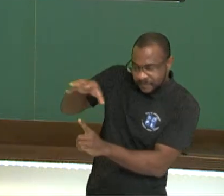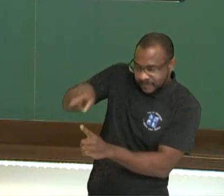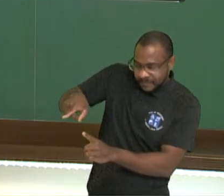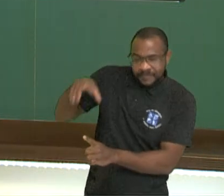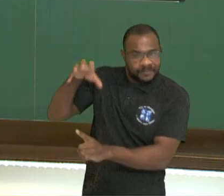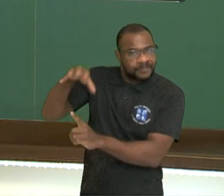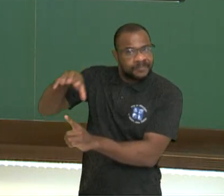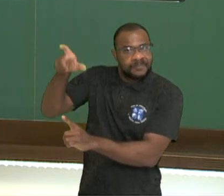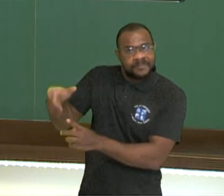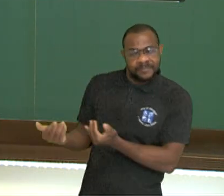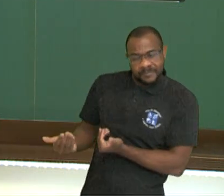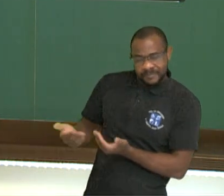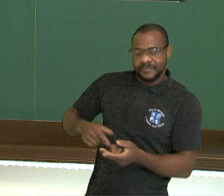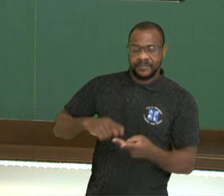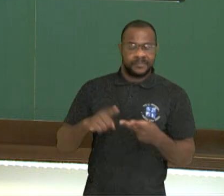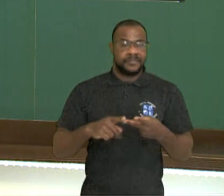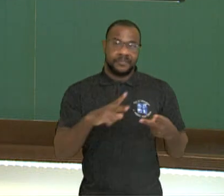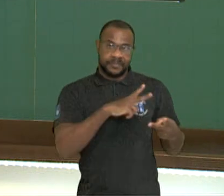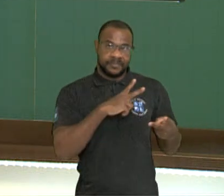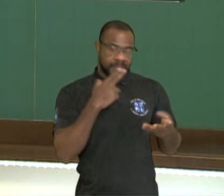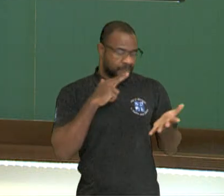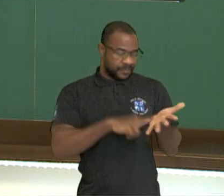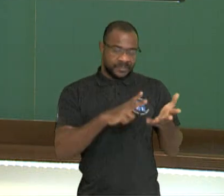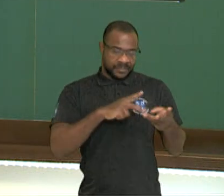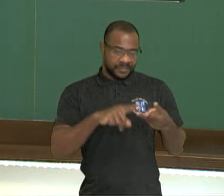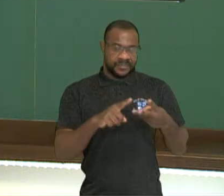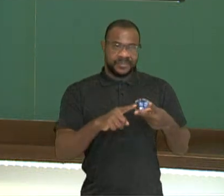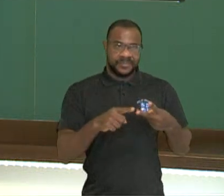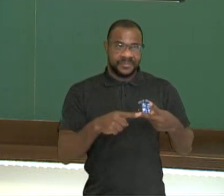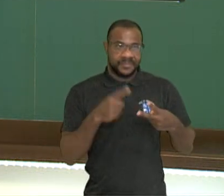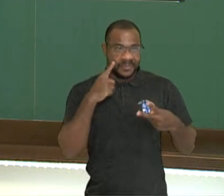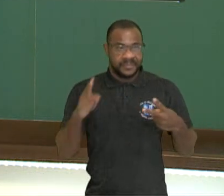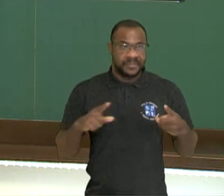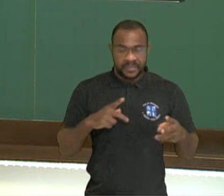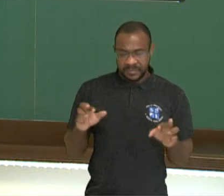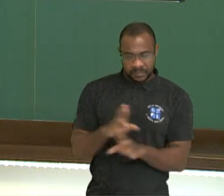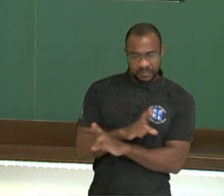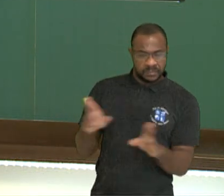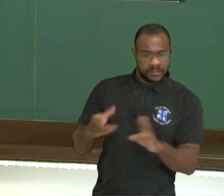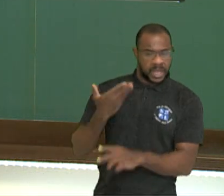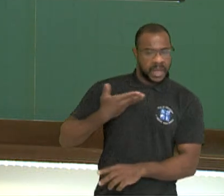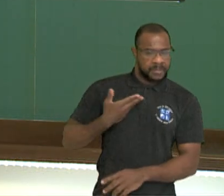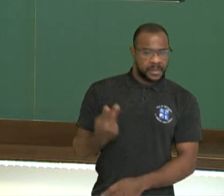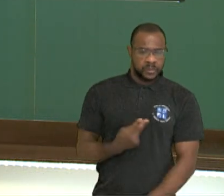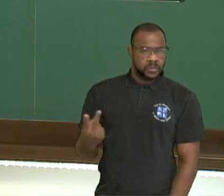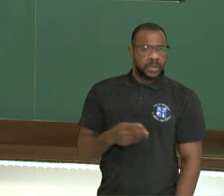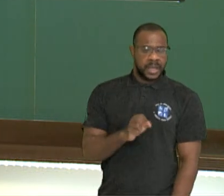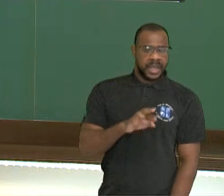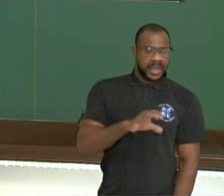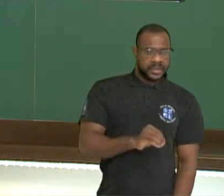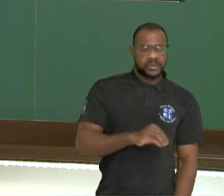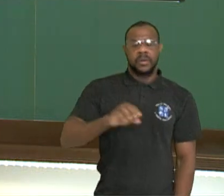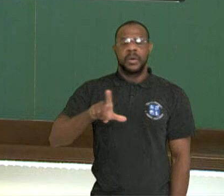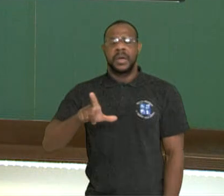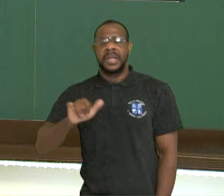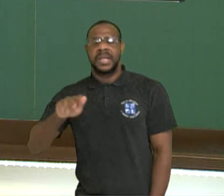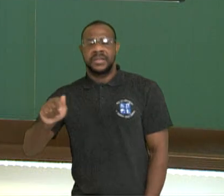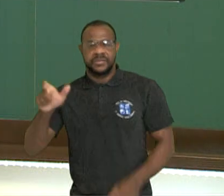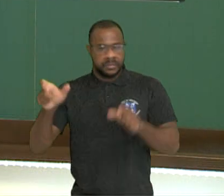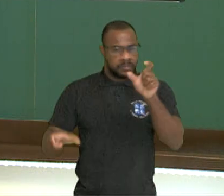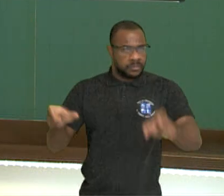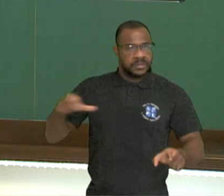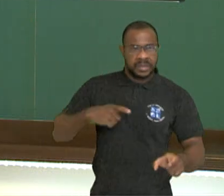jovem. Aqui na carta pessoal, como é uma relação íntima entre amigos, nós temos aqui a ideia de